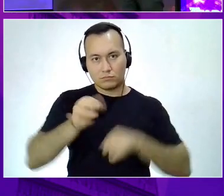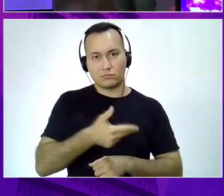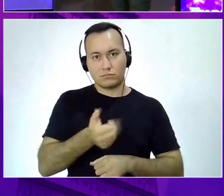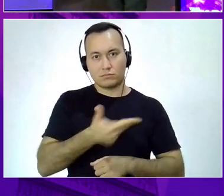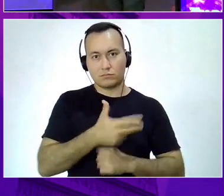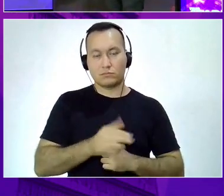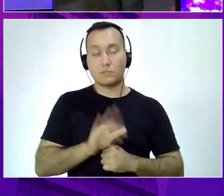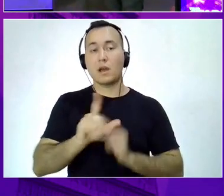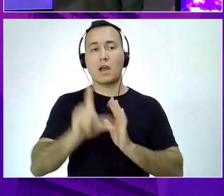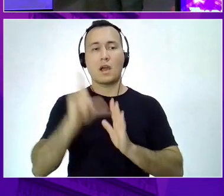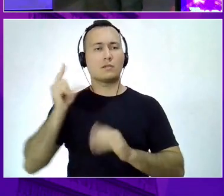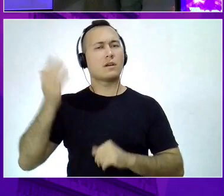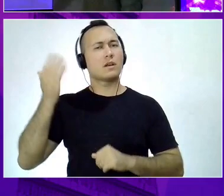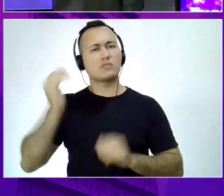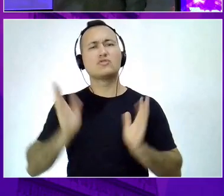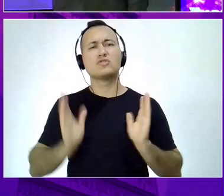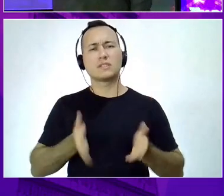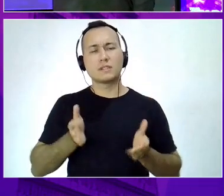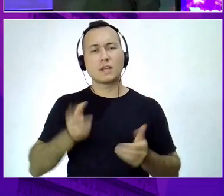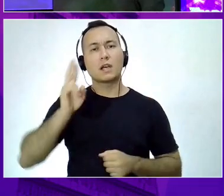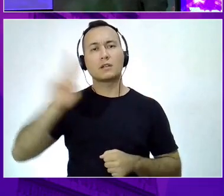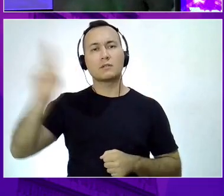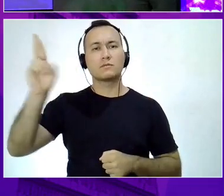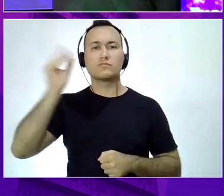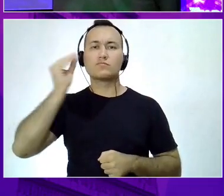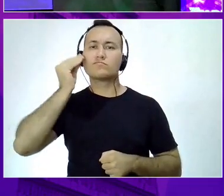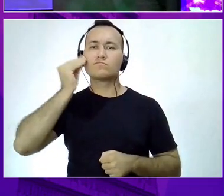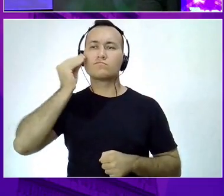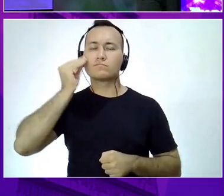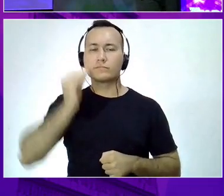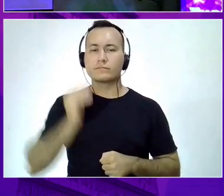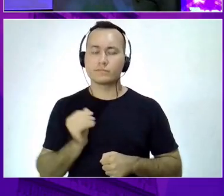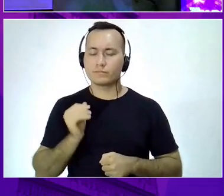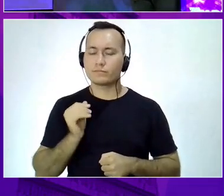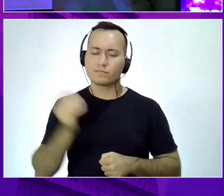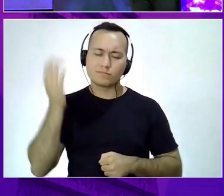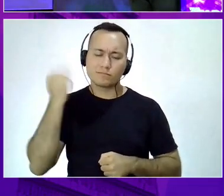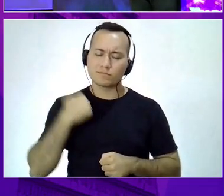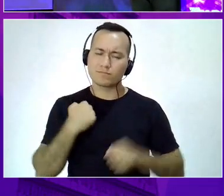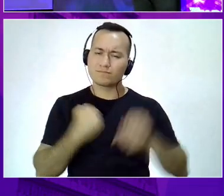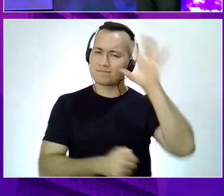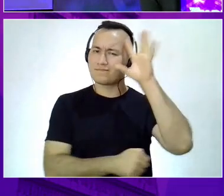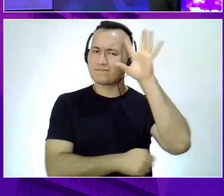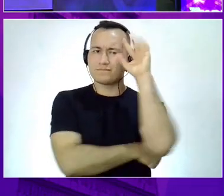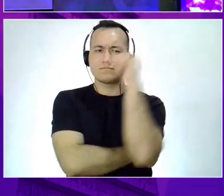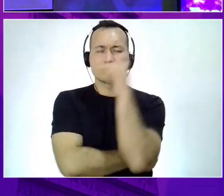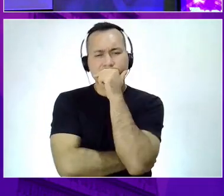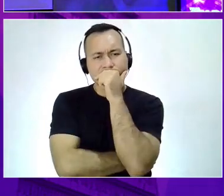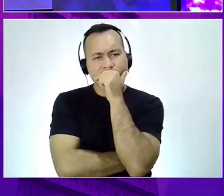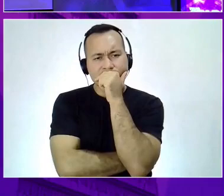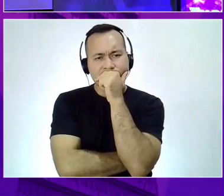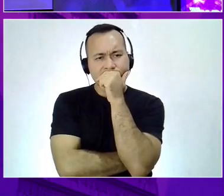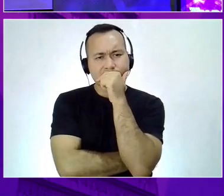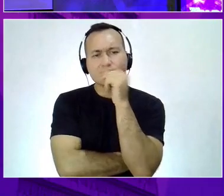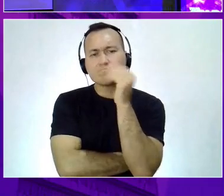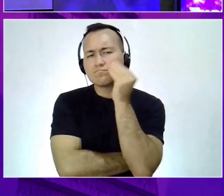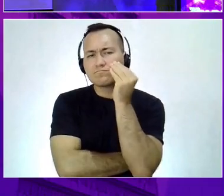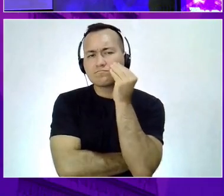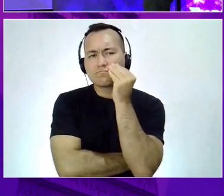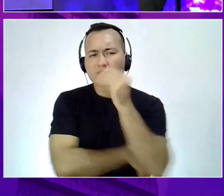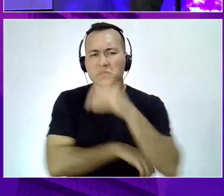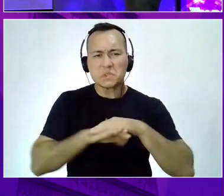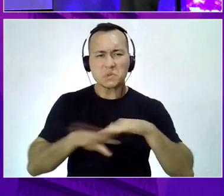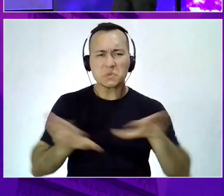testes. E eu não me conformei em simplesmente testar as coisas por testar, ou só cumprir o que está